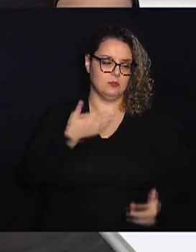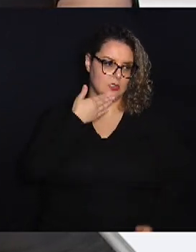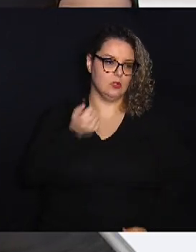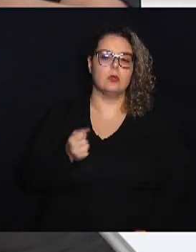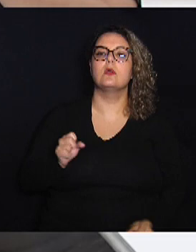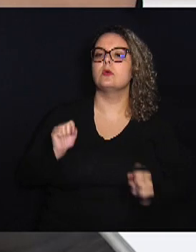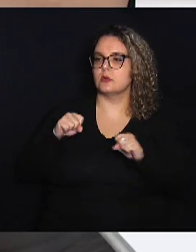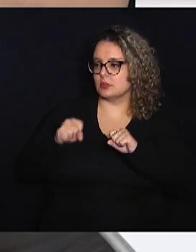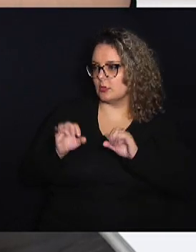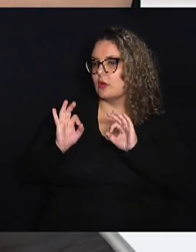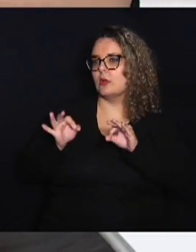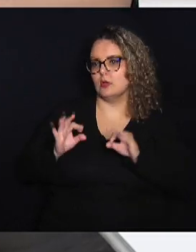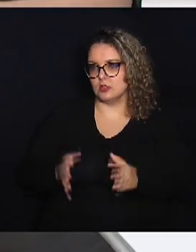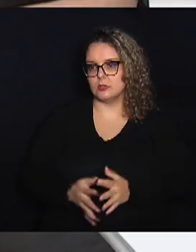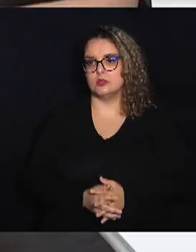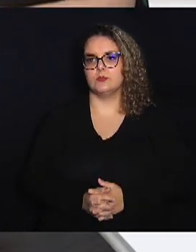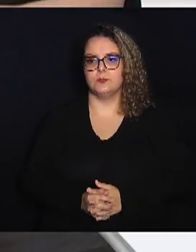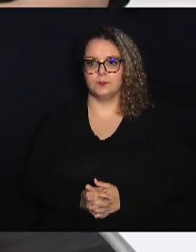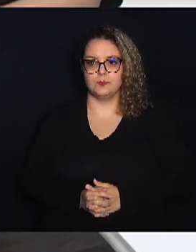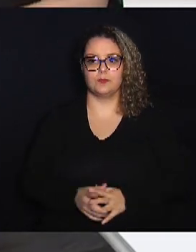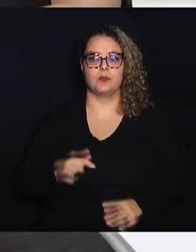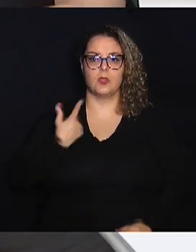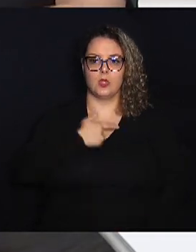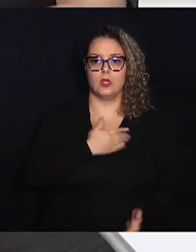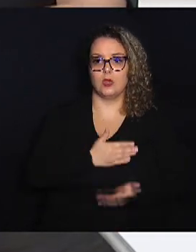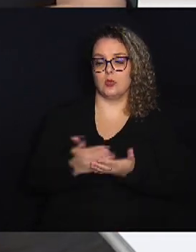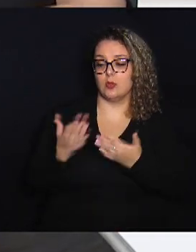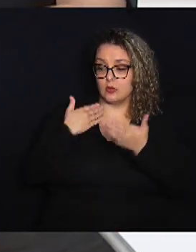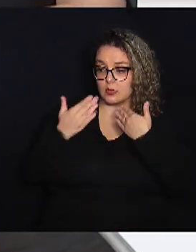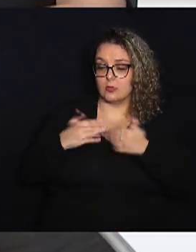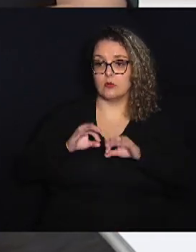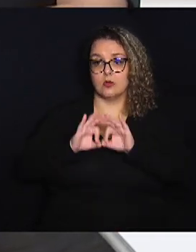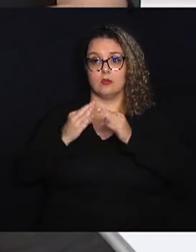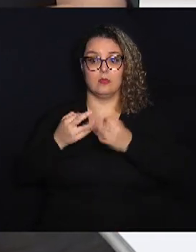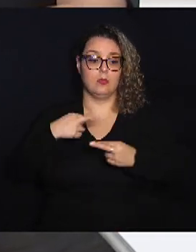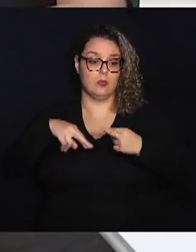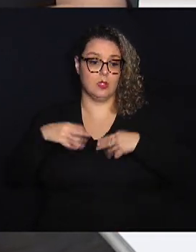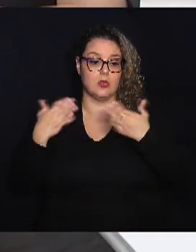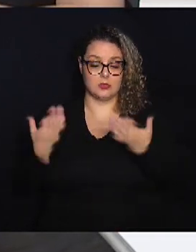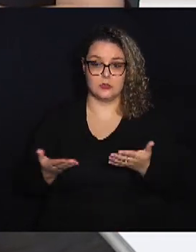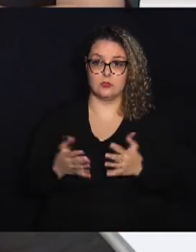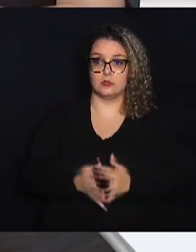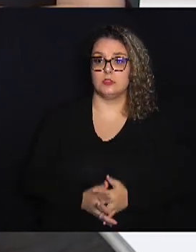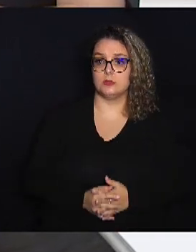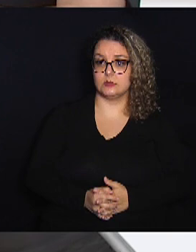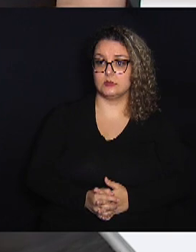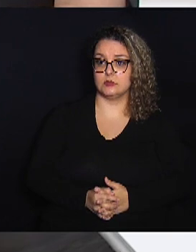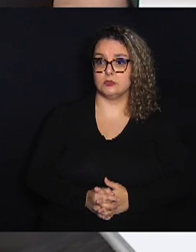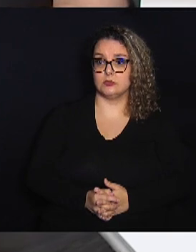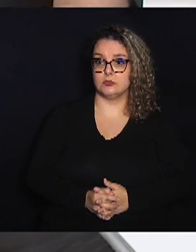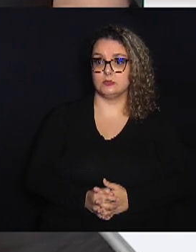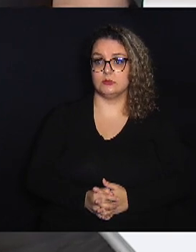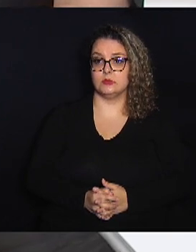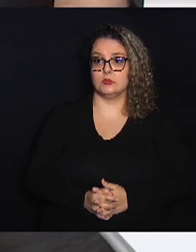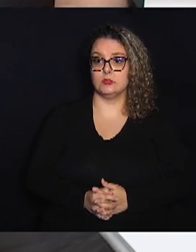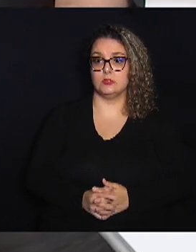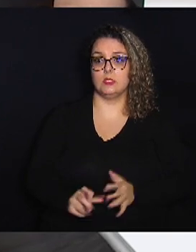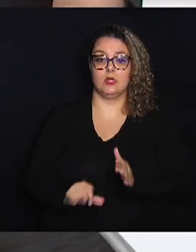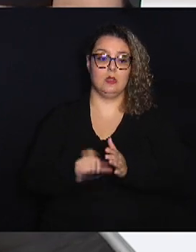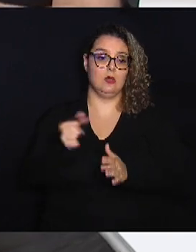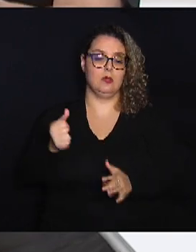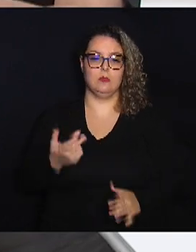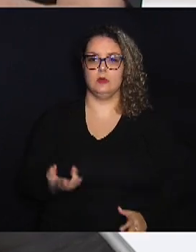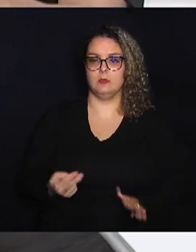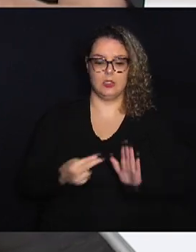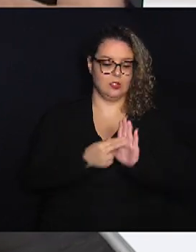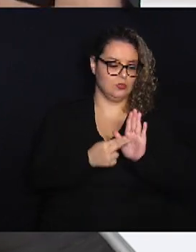Com certeza, com certeza. A gente conversa muito com as famílias em relação a isso. Quando vem uma primeira nota